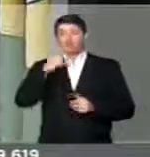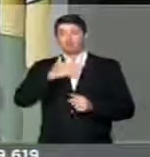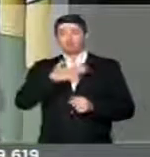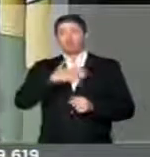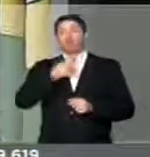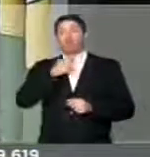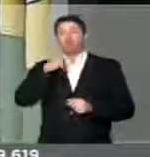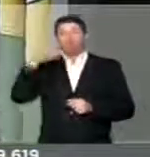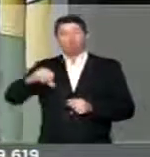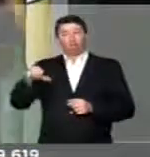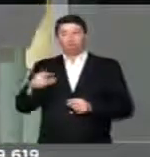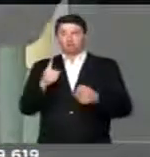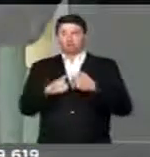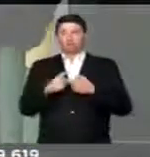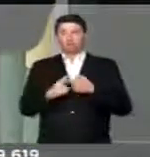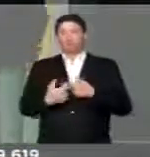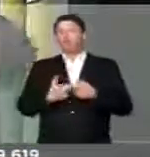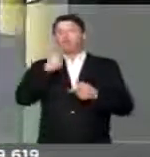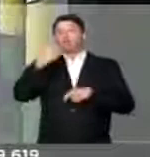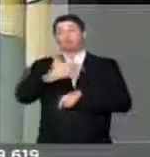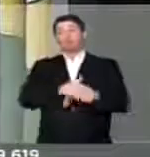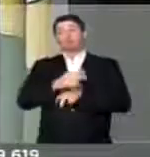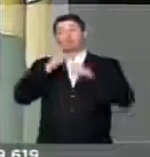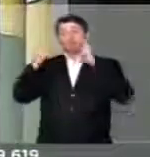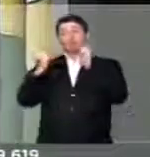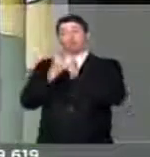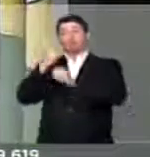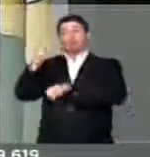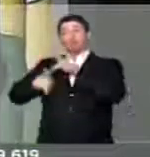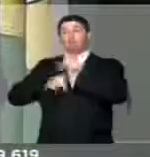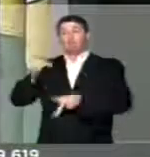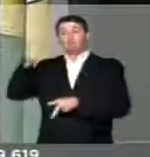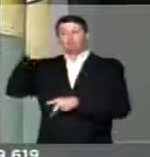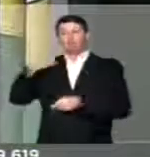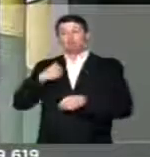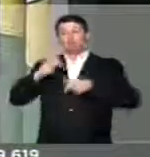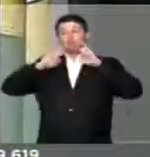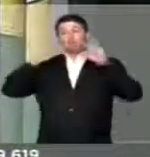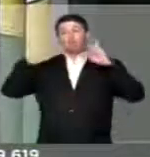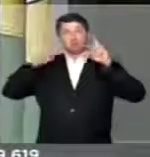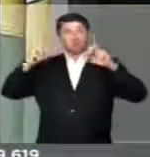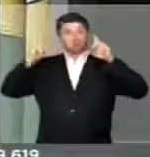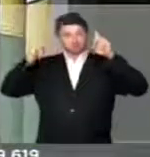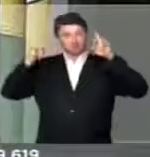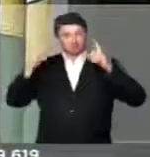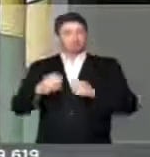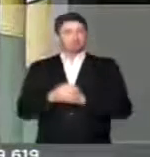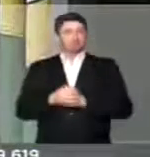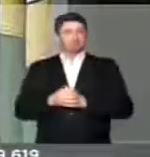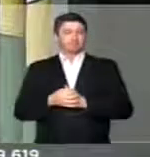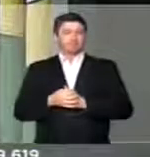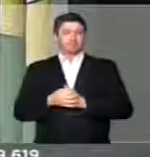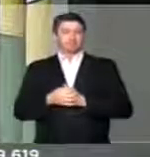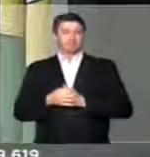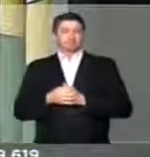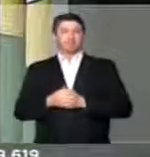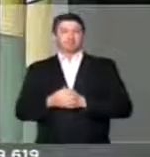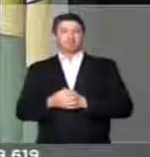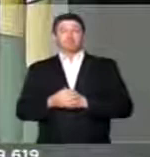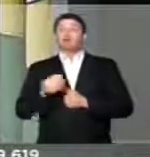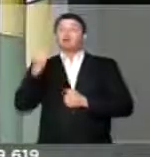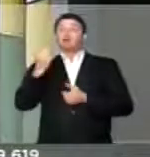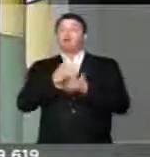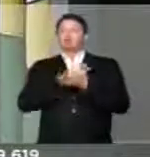voz rouca, é a voz rouca das ruas, que ontem aqui gritava, né, para que